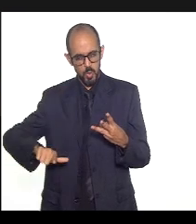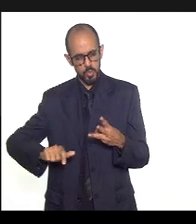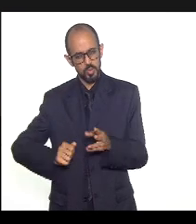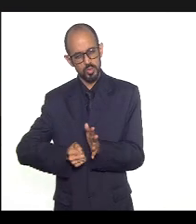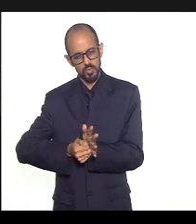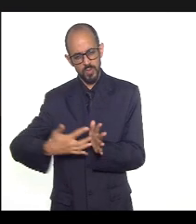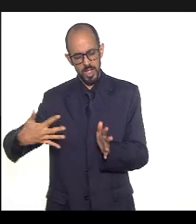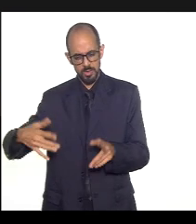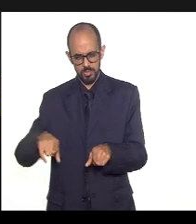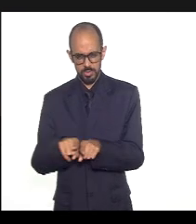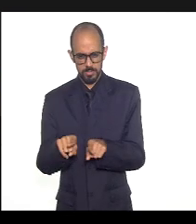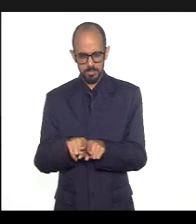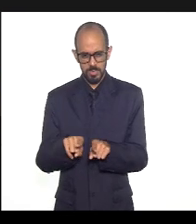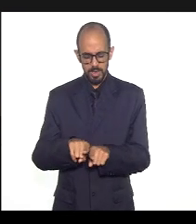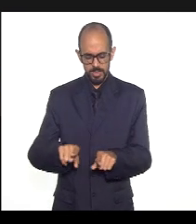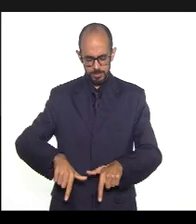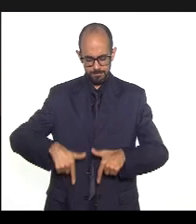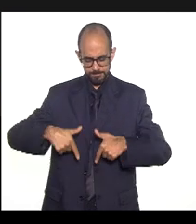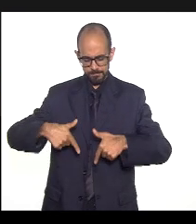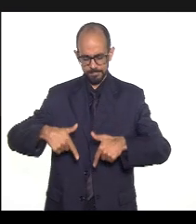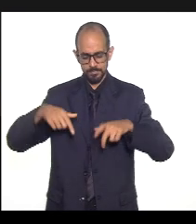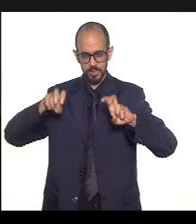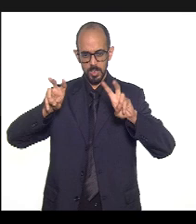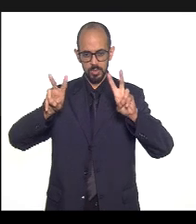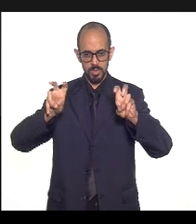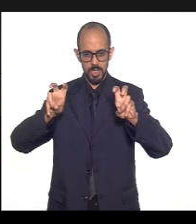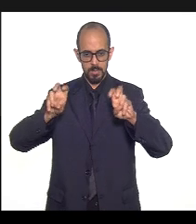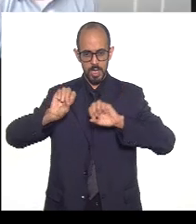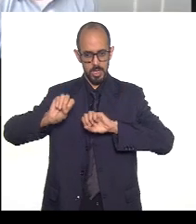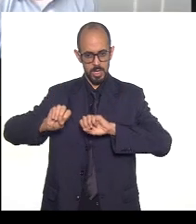fortemente ao tema educação.